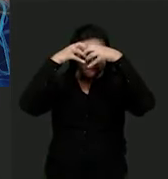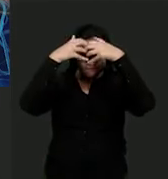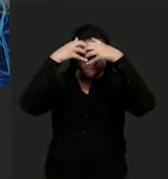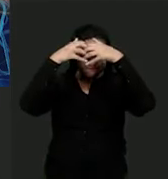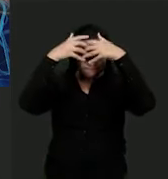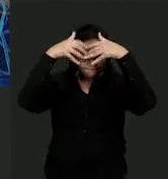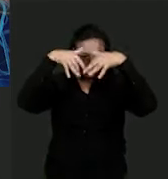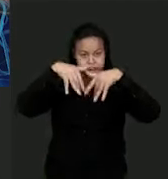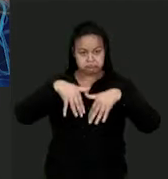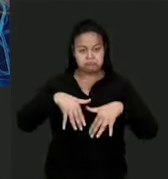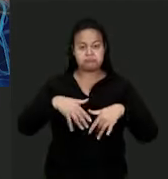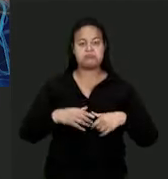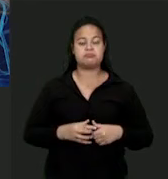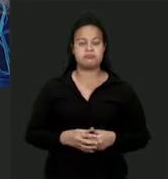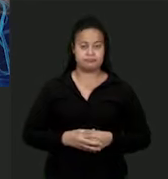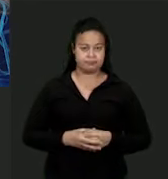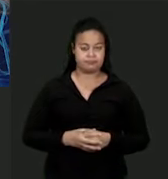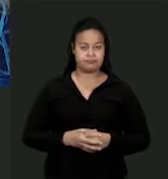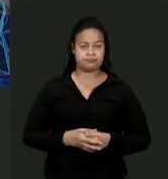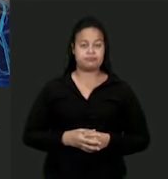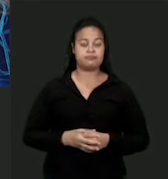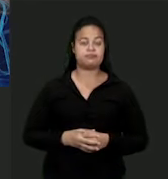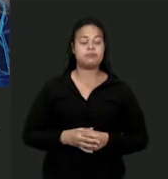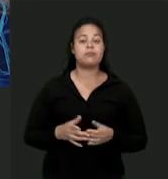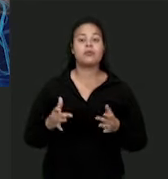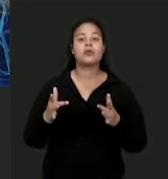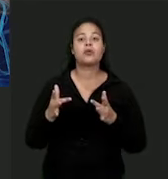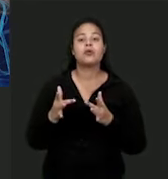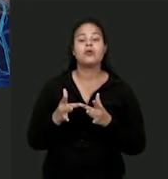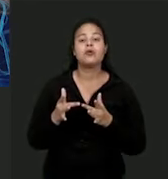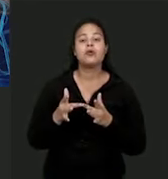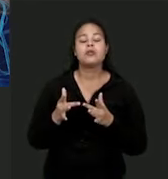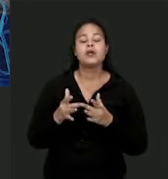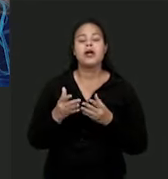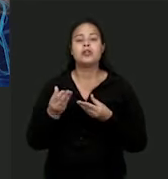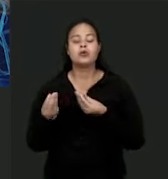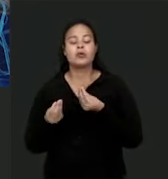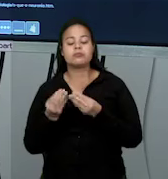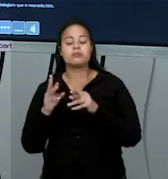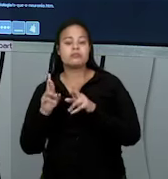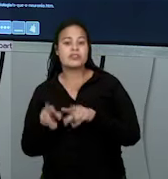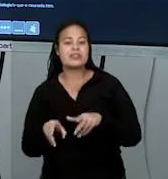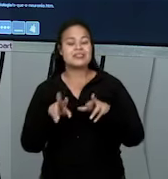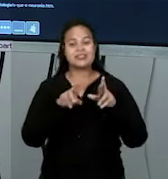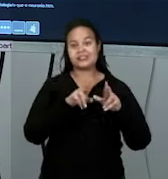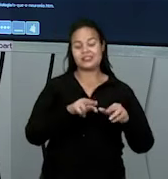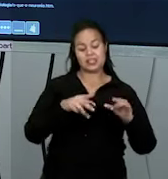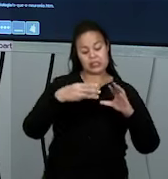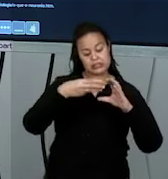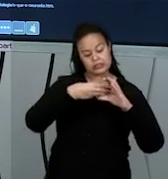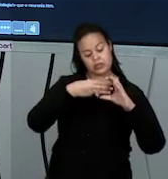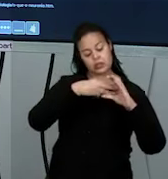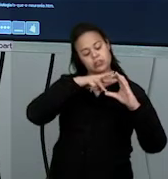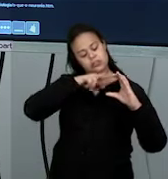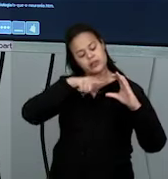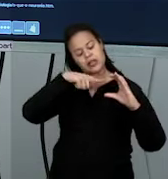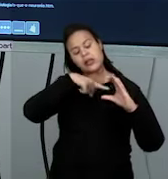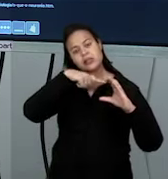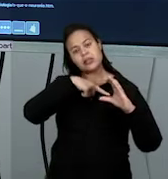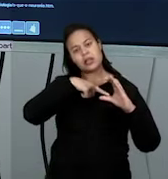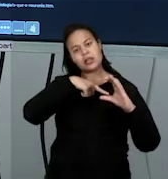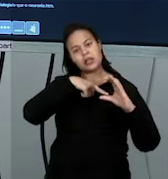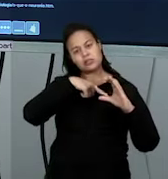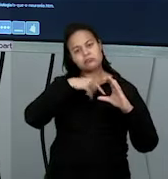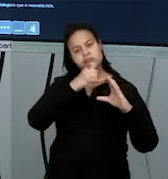É através de diferença de potencial. A célula vai apresentar uma diferença de potencial